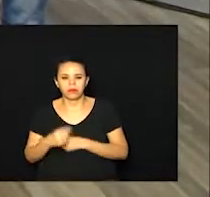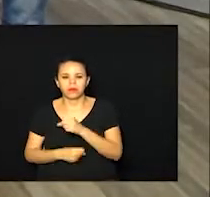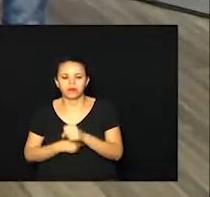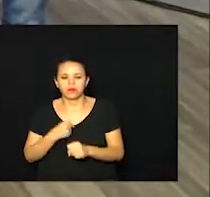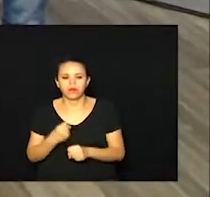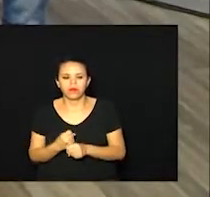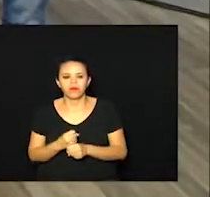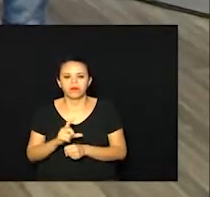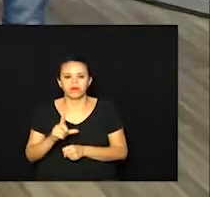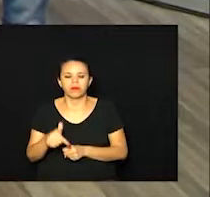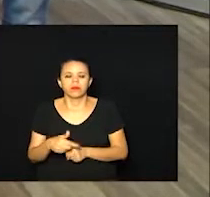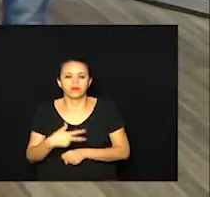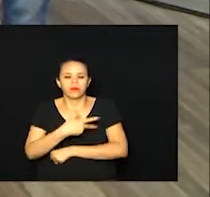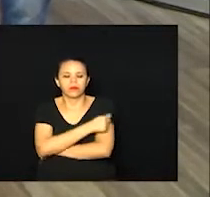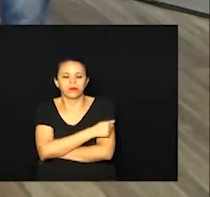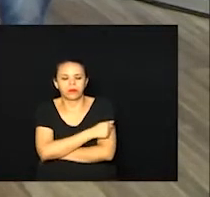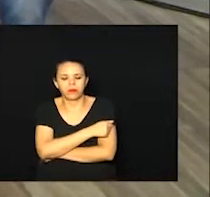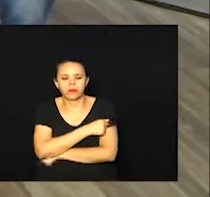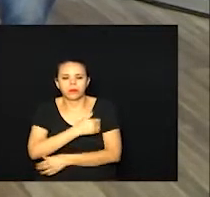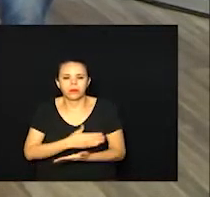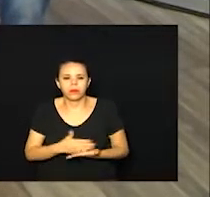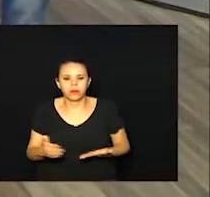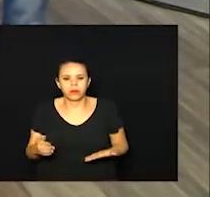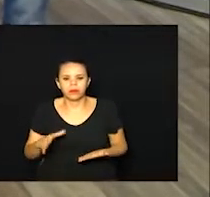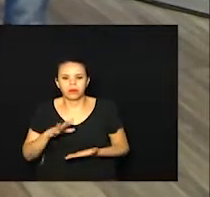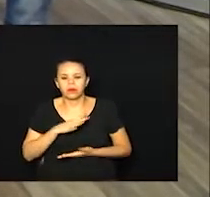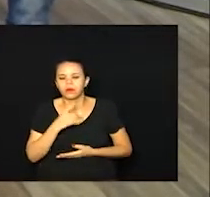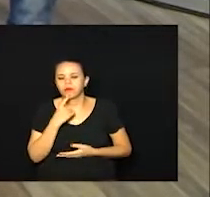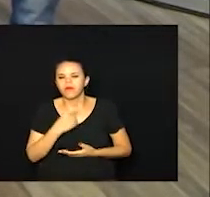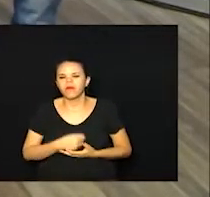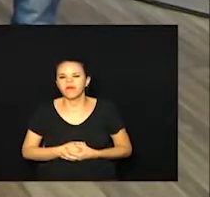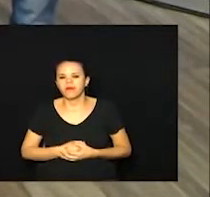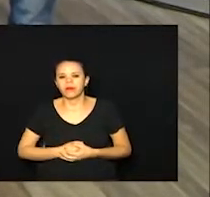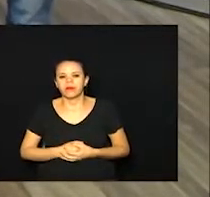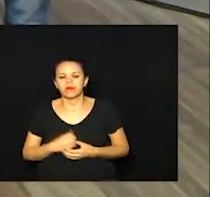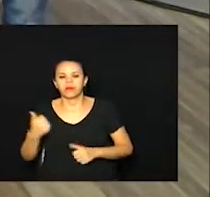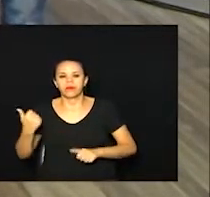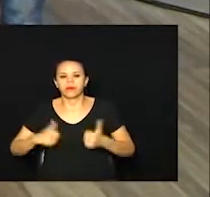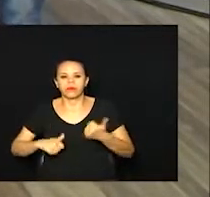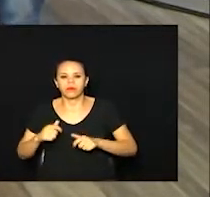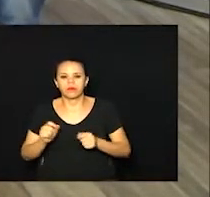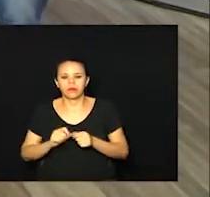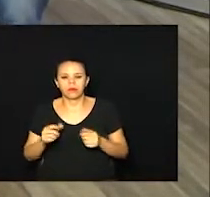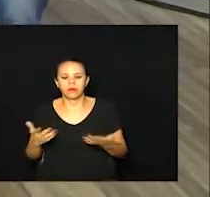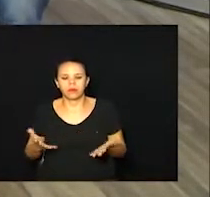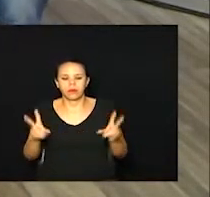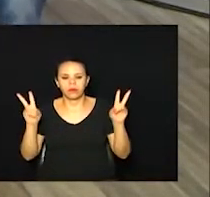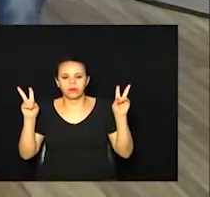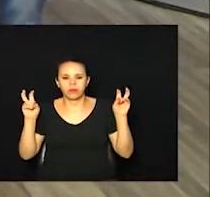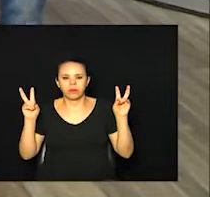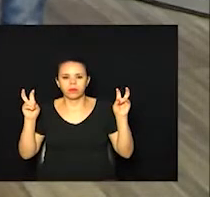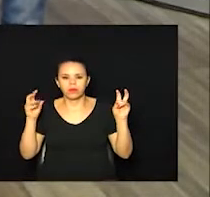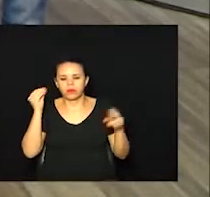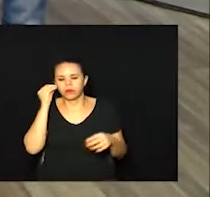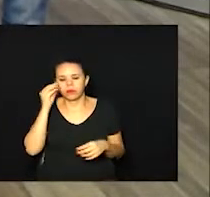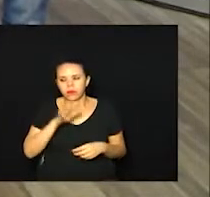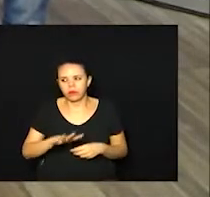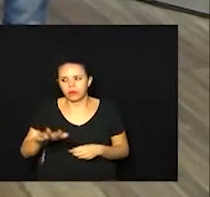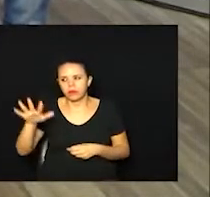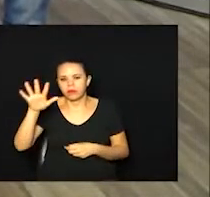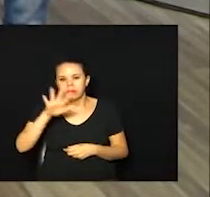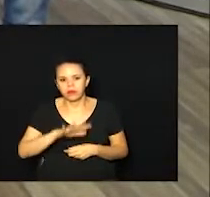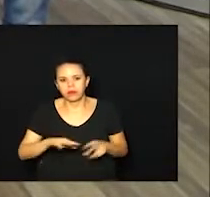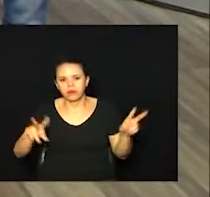né, após a vacinação iniciar na cidade de Campinas, que avaliação que o senhor faz da questão de testagem,